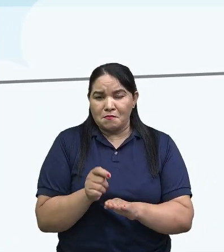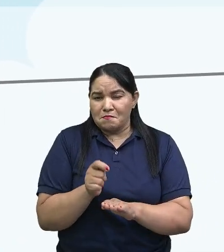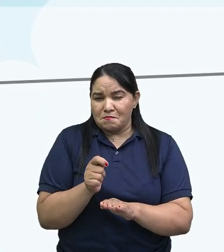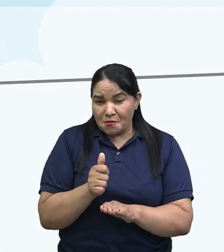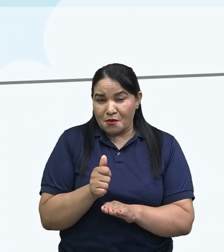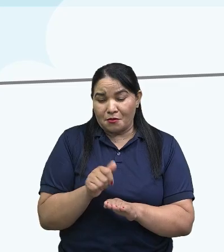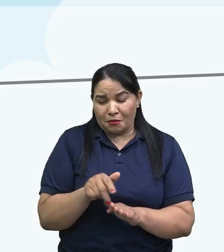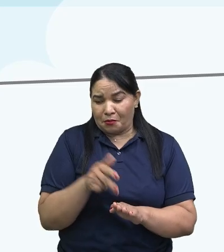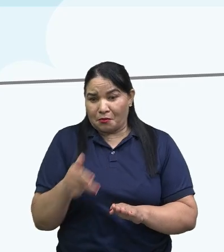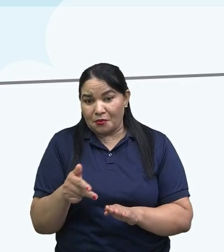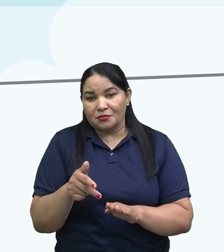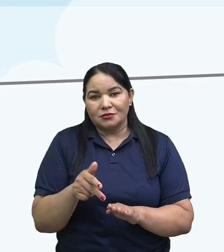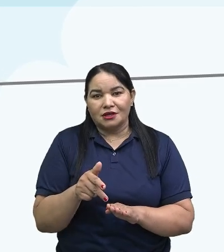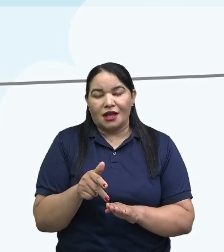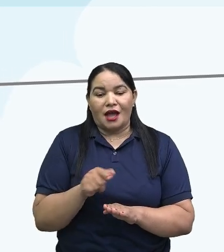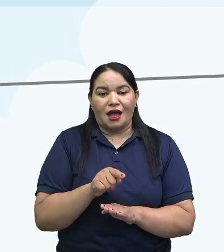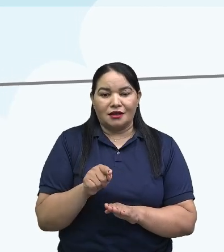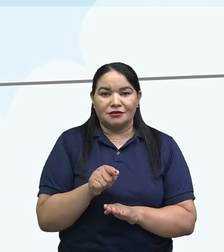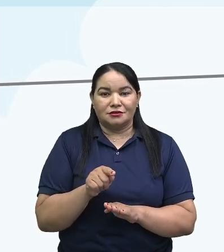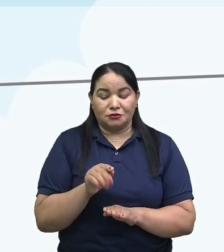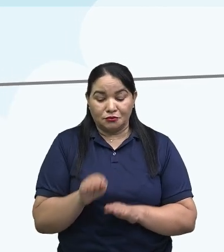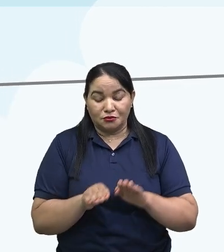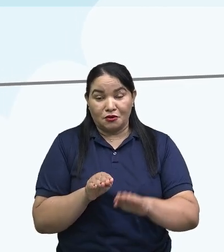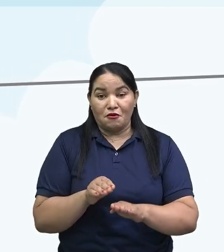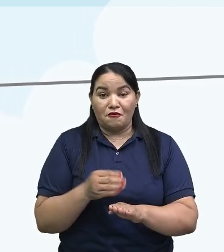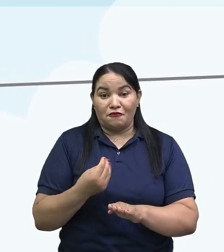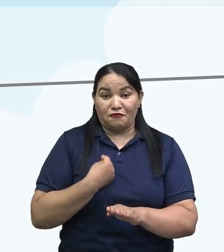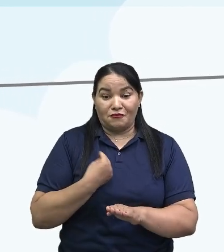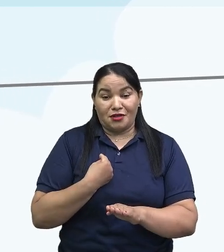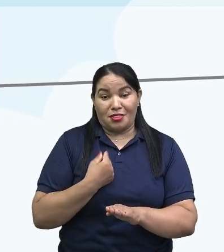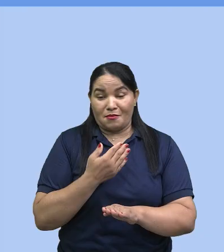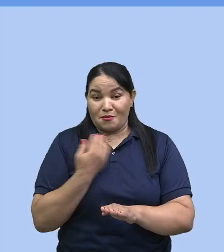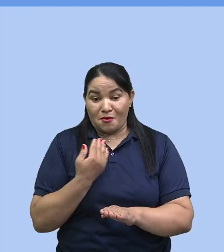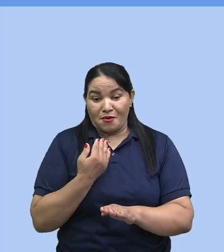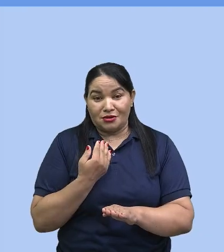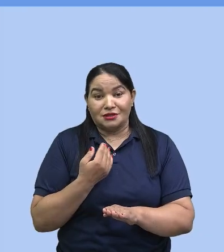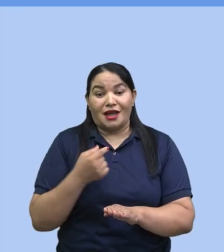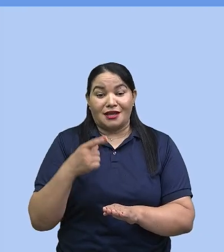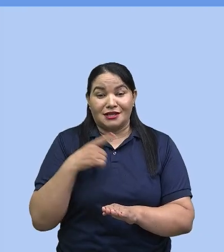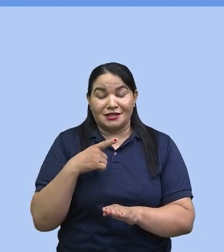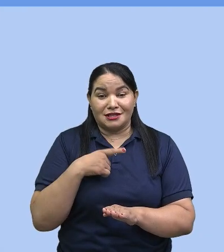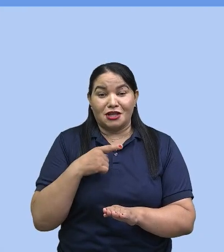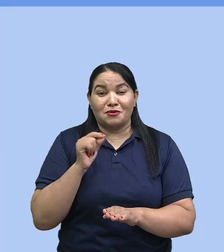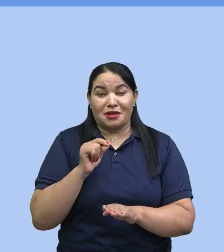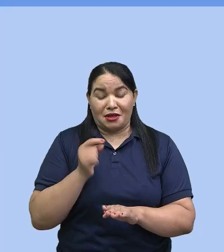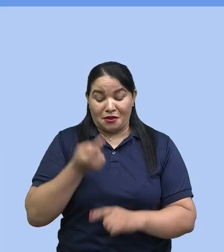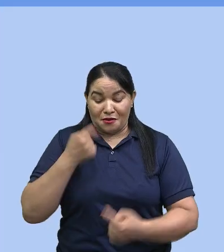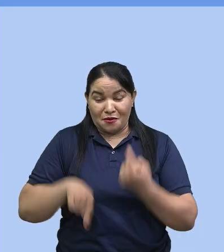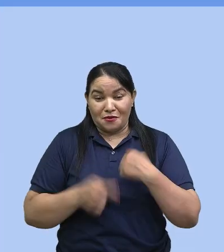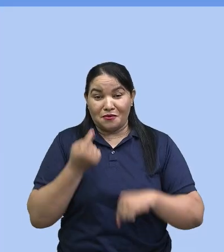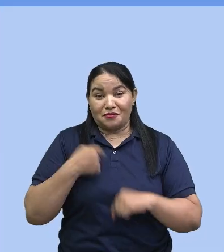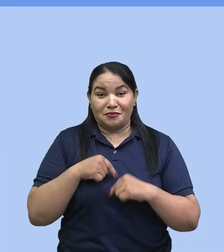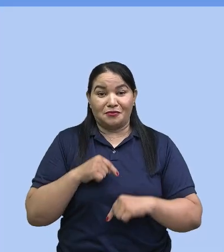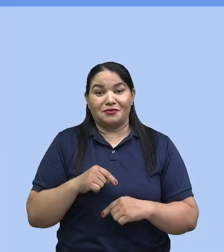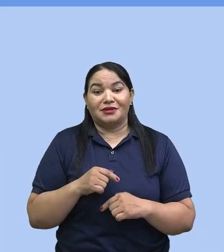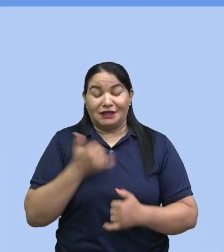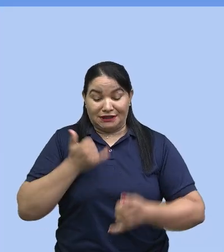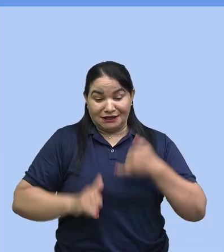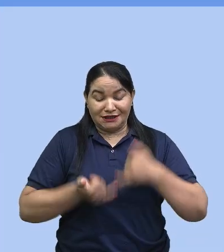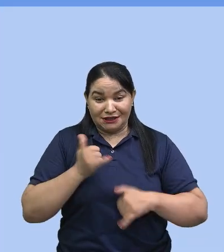de vida ou morte, por sorte, temos a adrenalina. Ela é secretada pelas